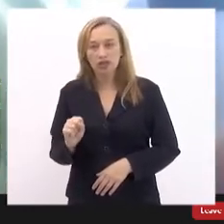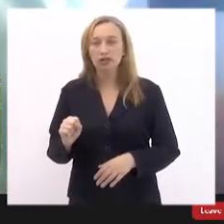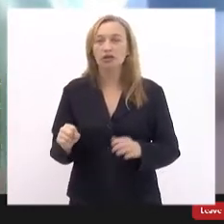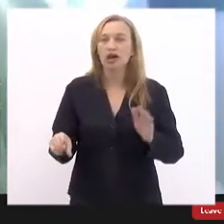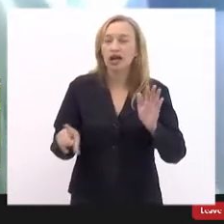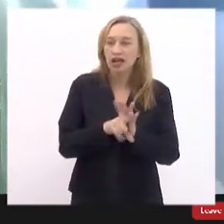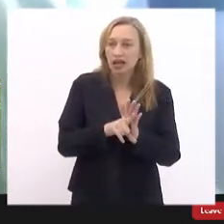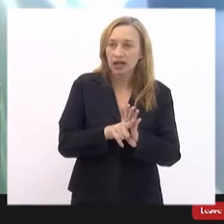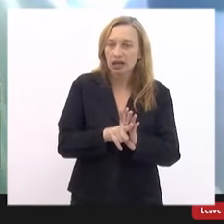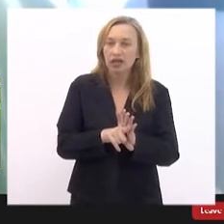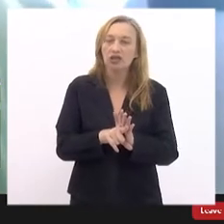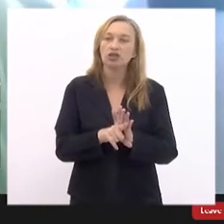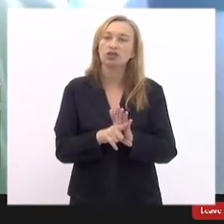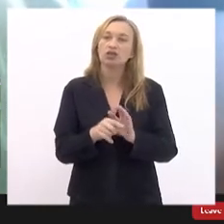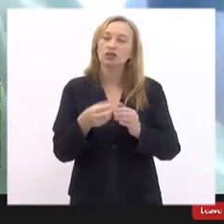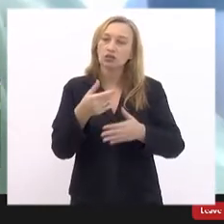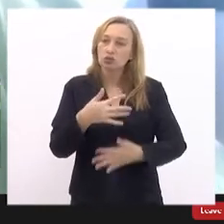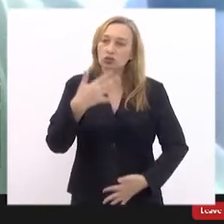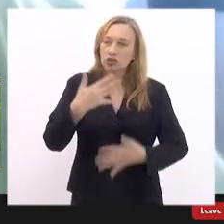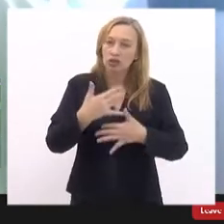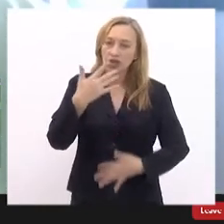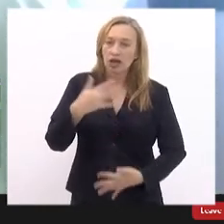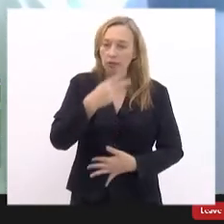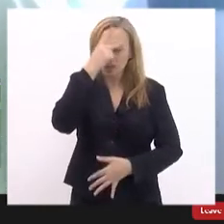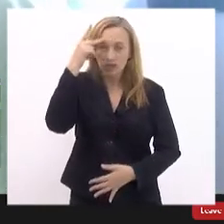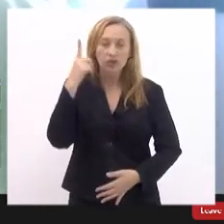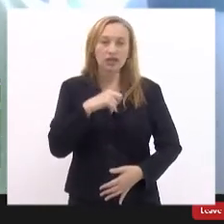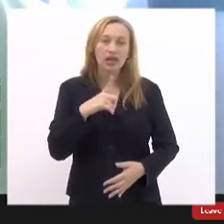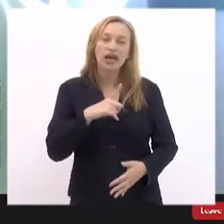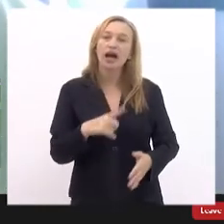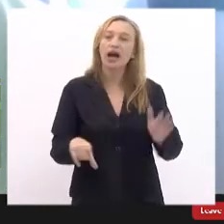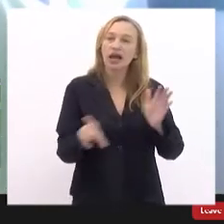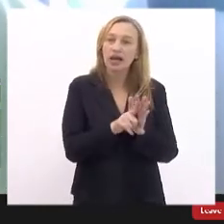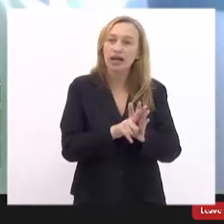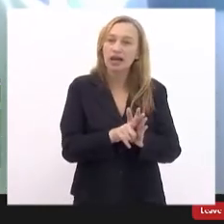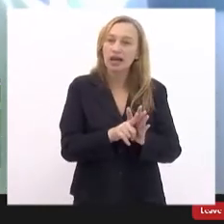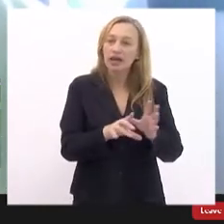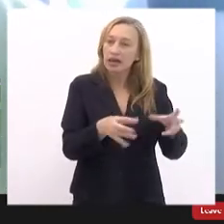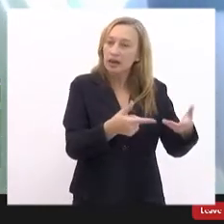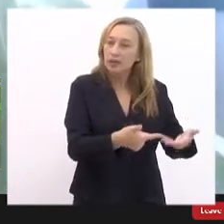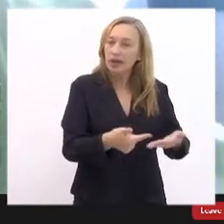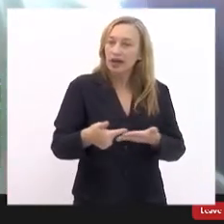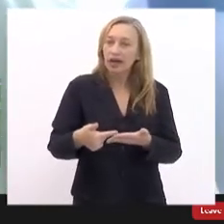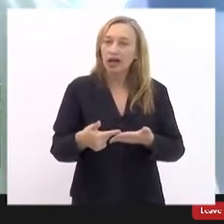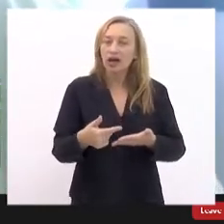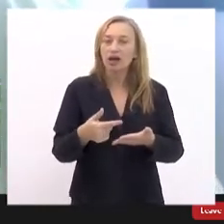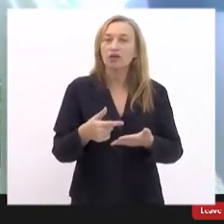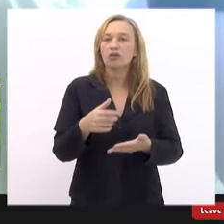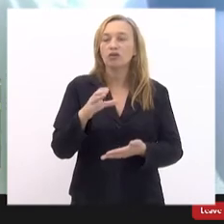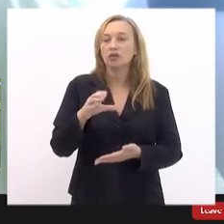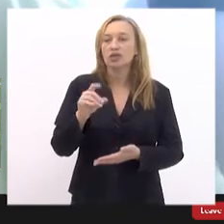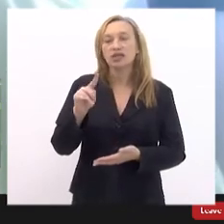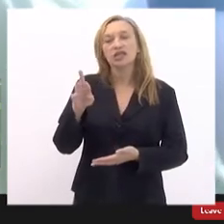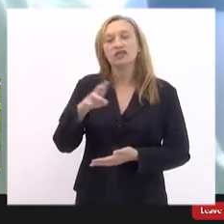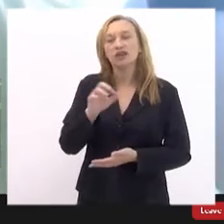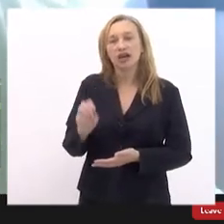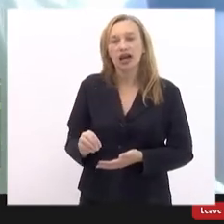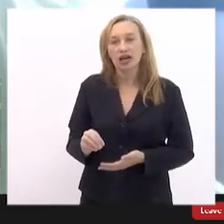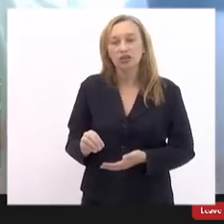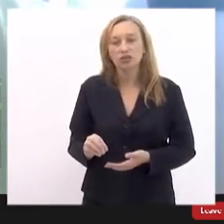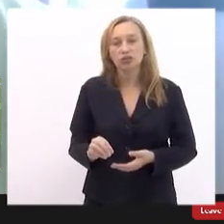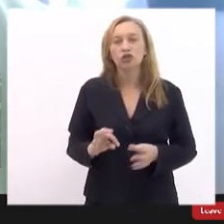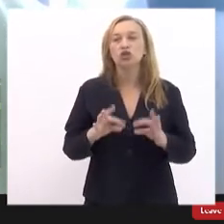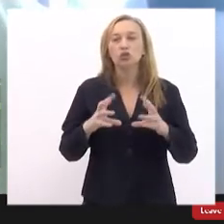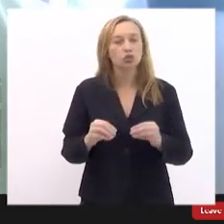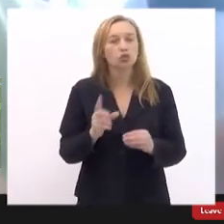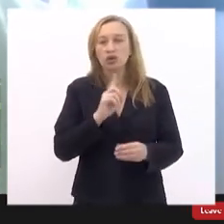para as pessoas terem essa lei e pegarem lá os certificados dos cartórios e das juntas sem pagar. Qualquer